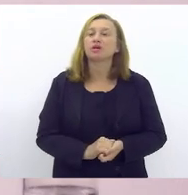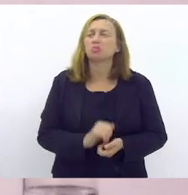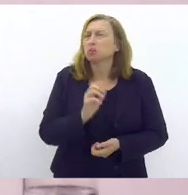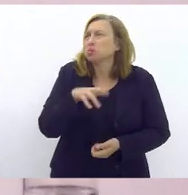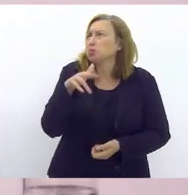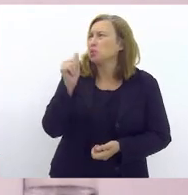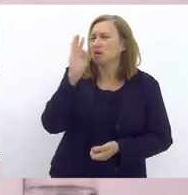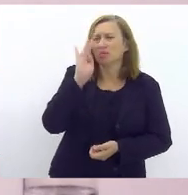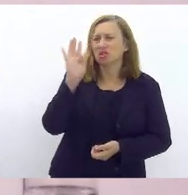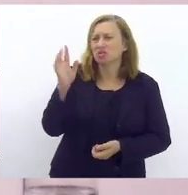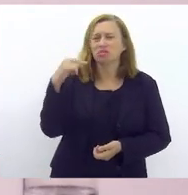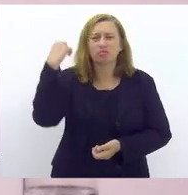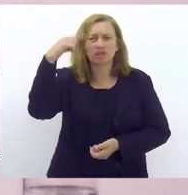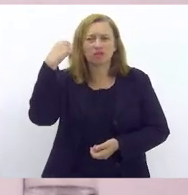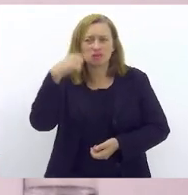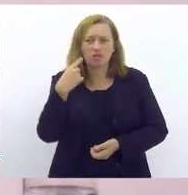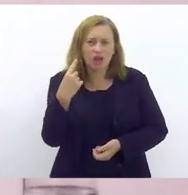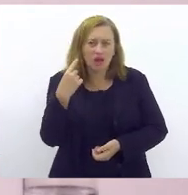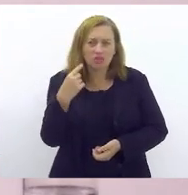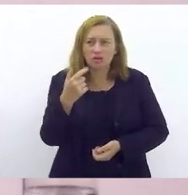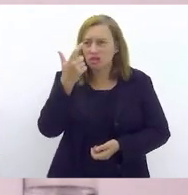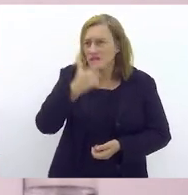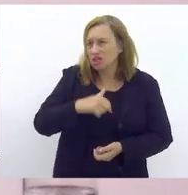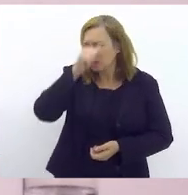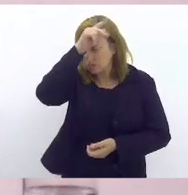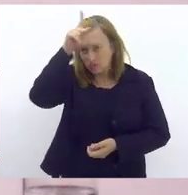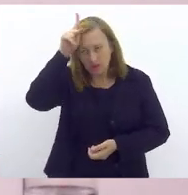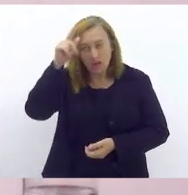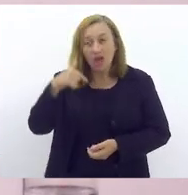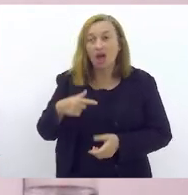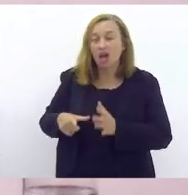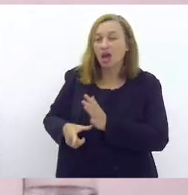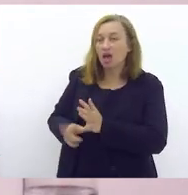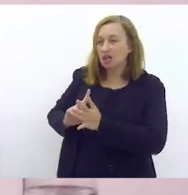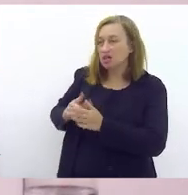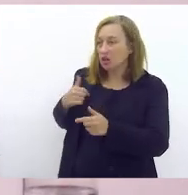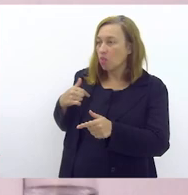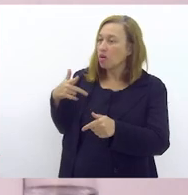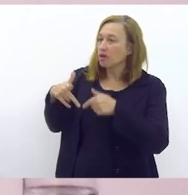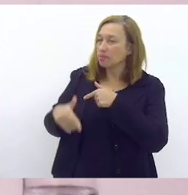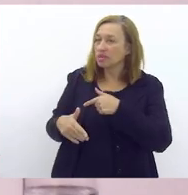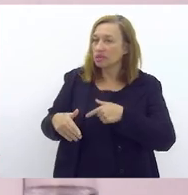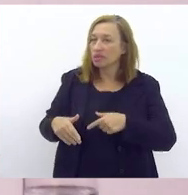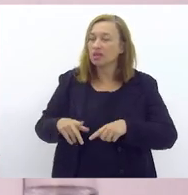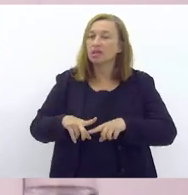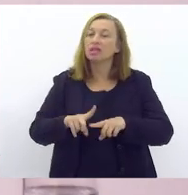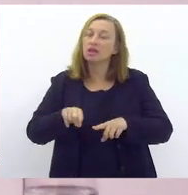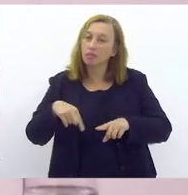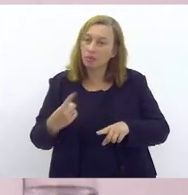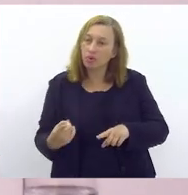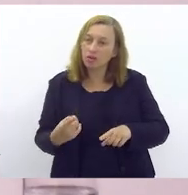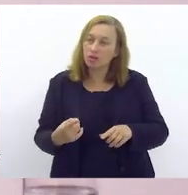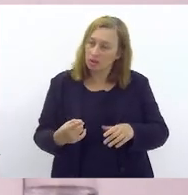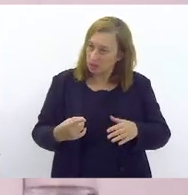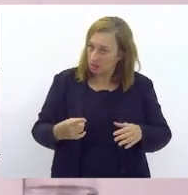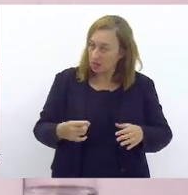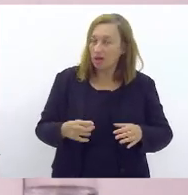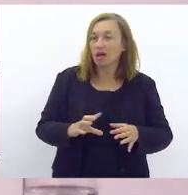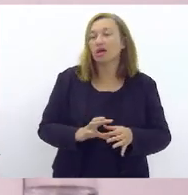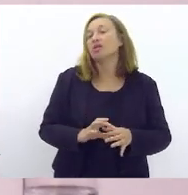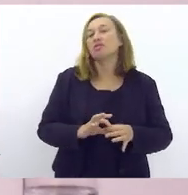imaginava advogar para a Prefeitura do Rio de Janeiro. Era impedido, quando me aposentei, tirei, e começaram a surgir algumas causas, principalmente das